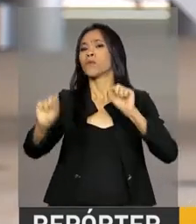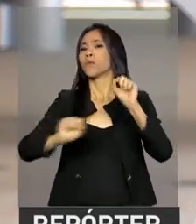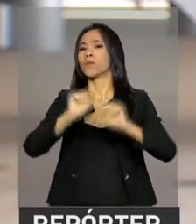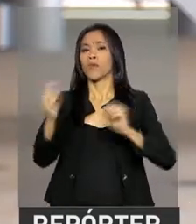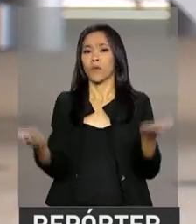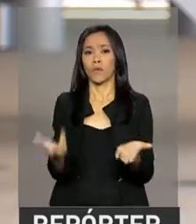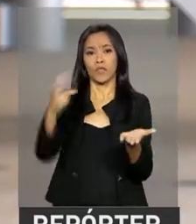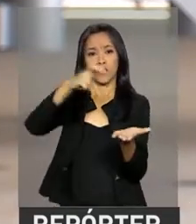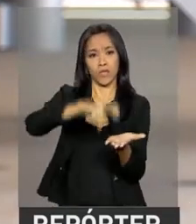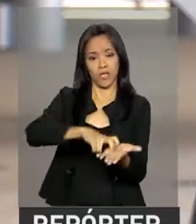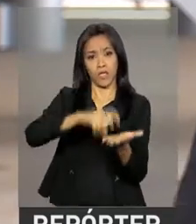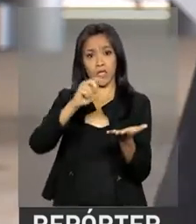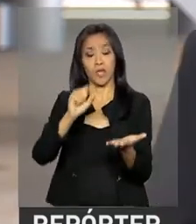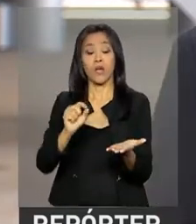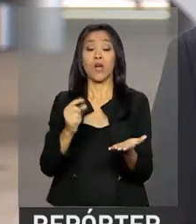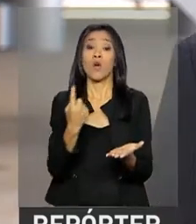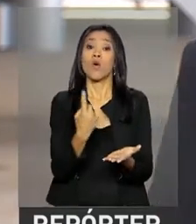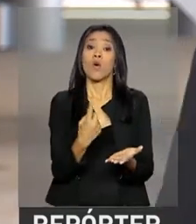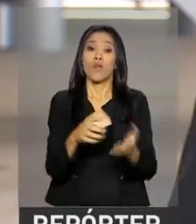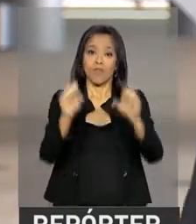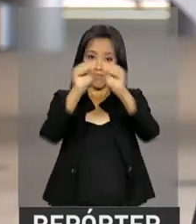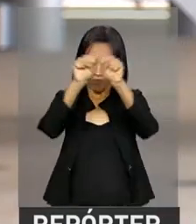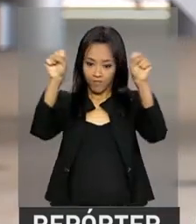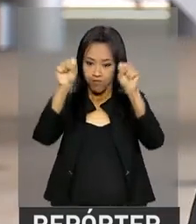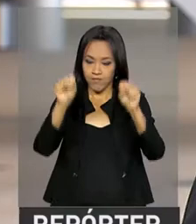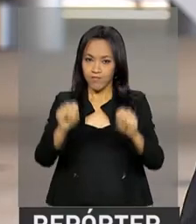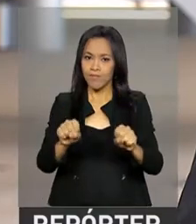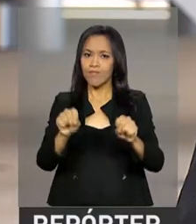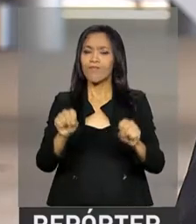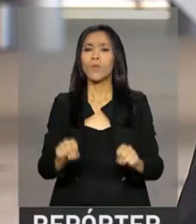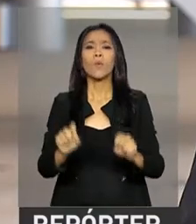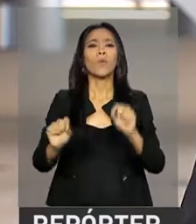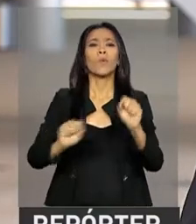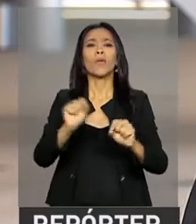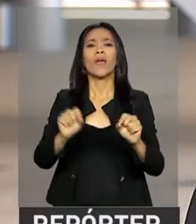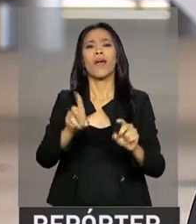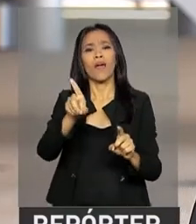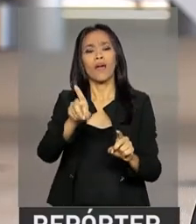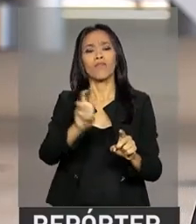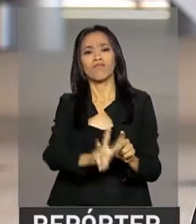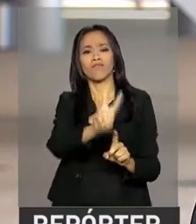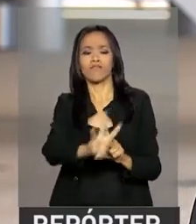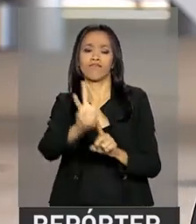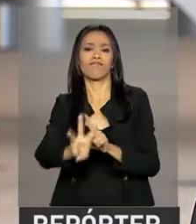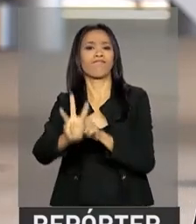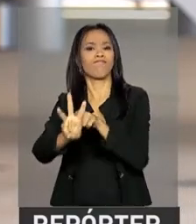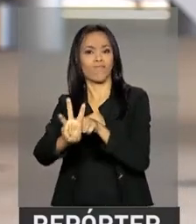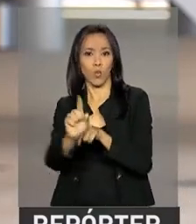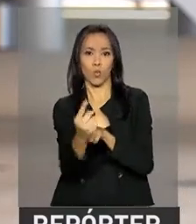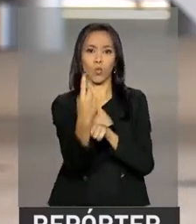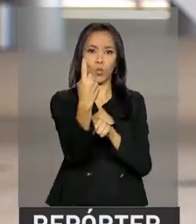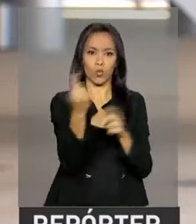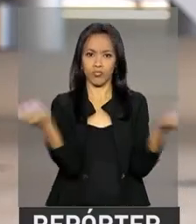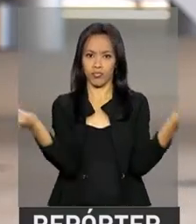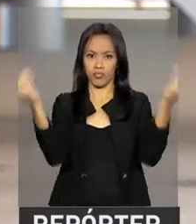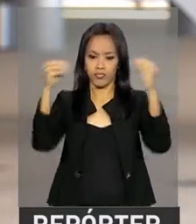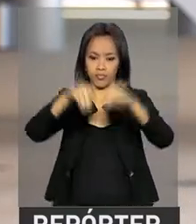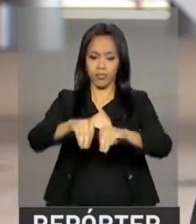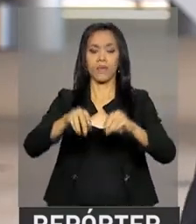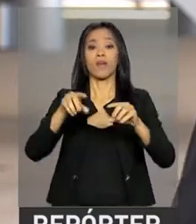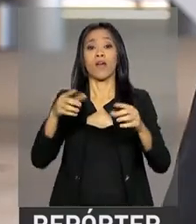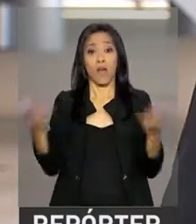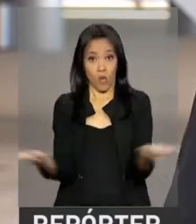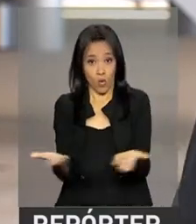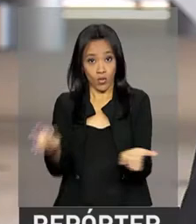fase do Portal Único do Comércio Exterior, que, como você falou, é esse novo processo de exportações. Esse lançamento vai acontecer